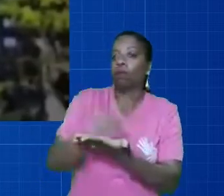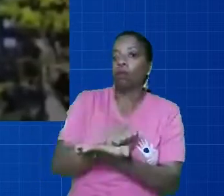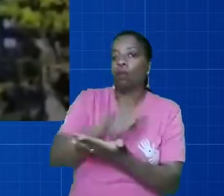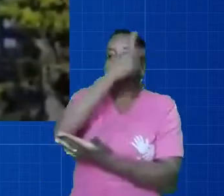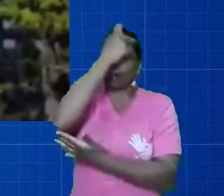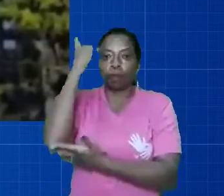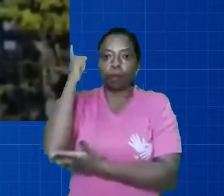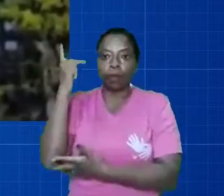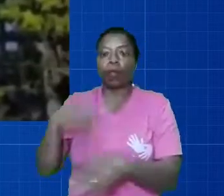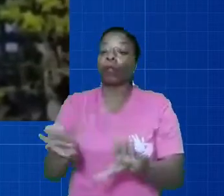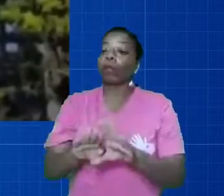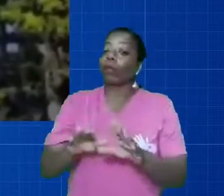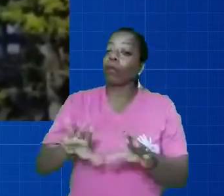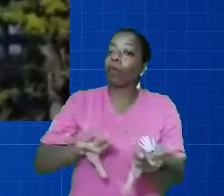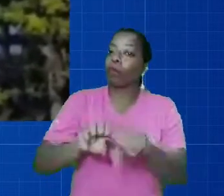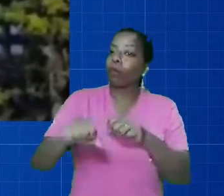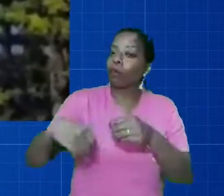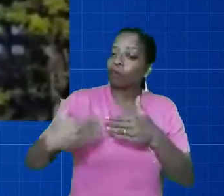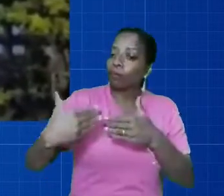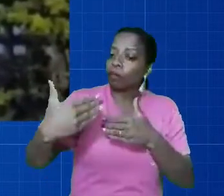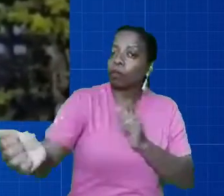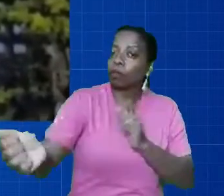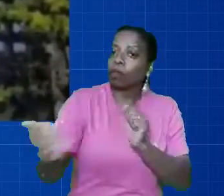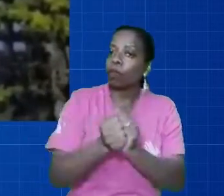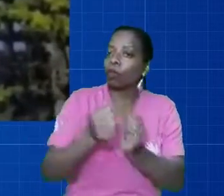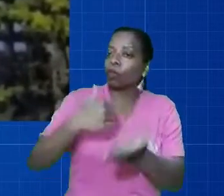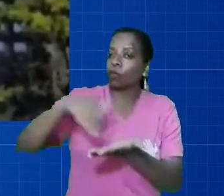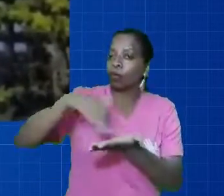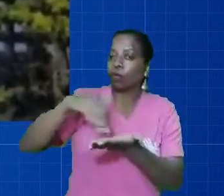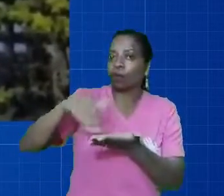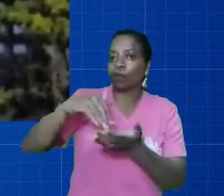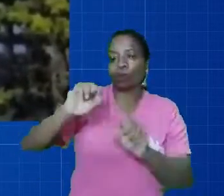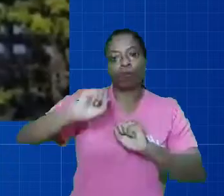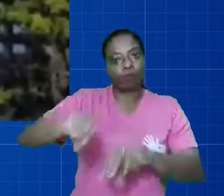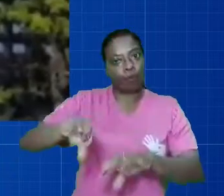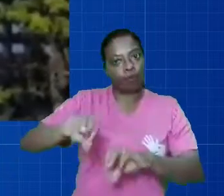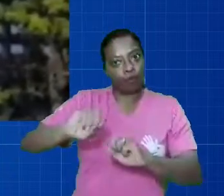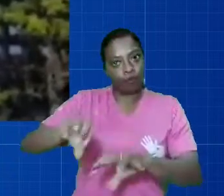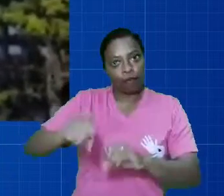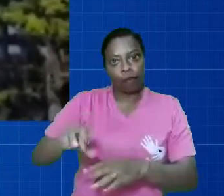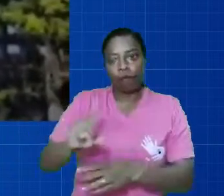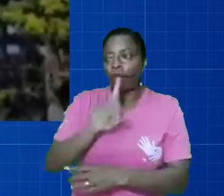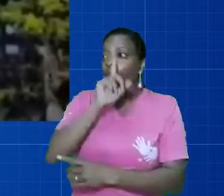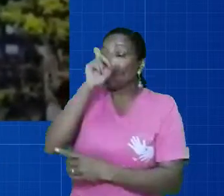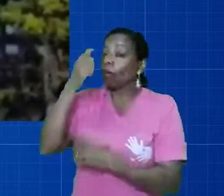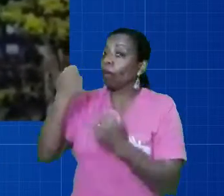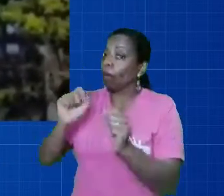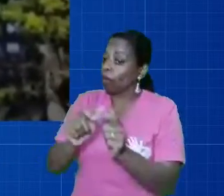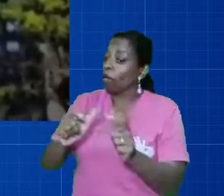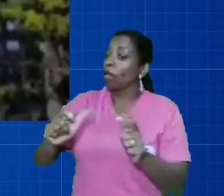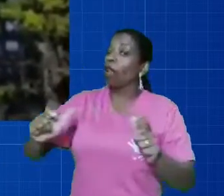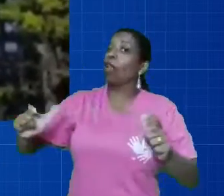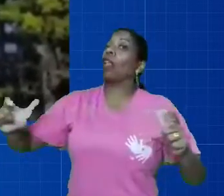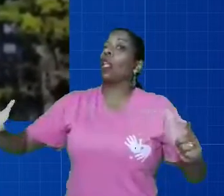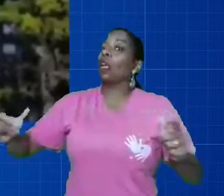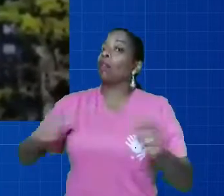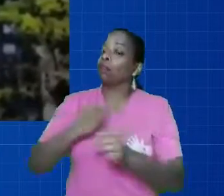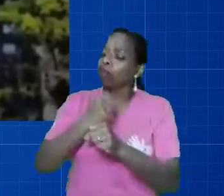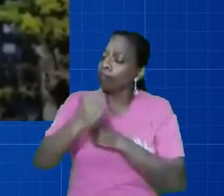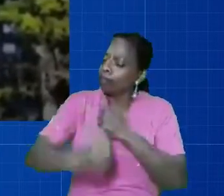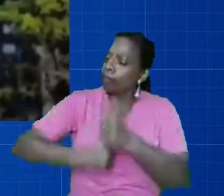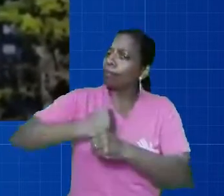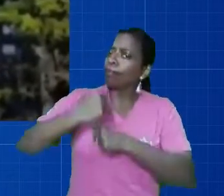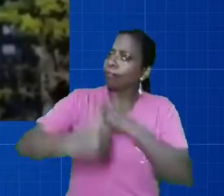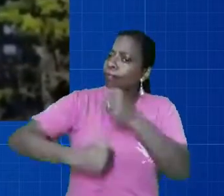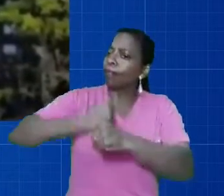mais consistente com a Secretaria Municipal de Educação. E a nossa ideia é que isso se amplie cada vez mais, né? Então, a cada ano que se passa, que a gente